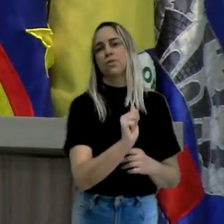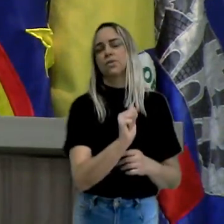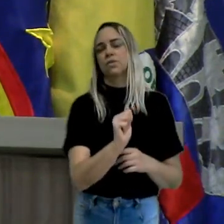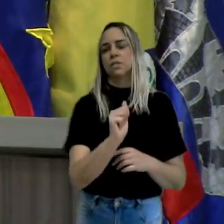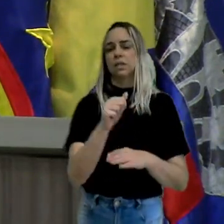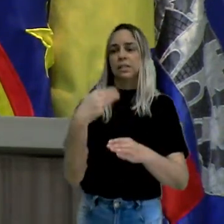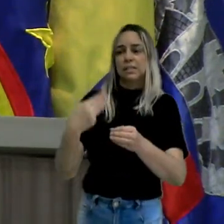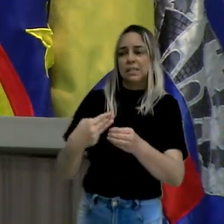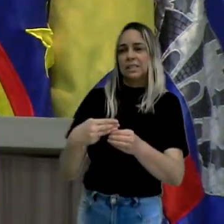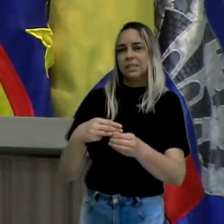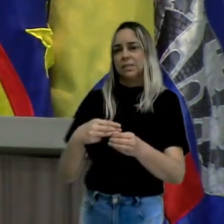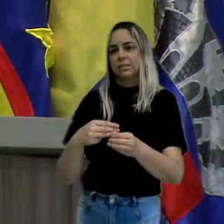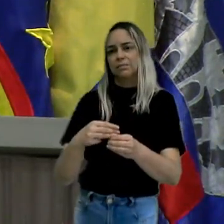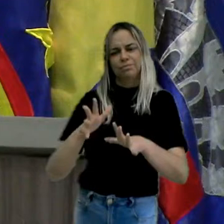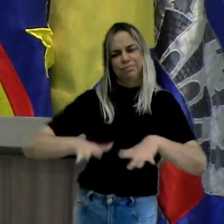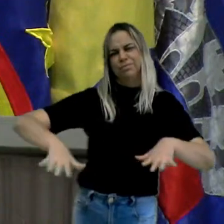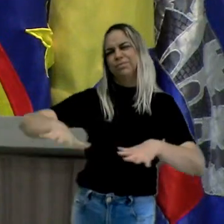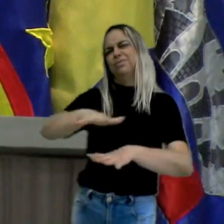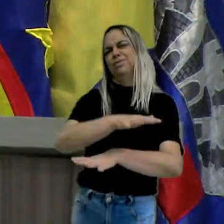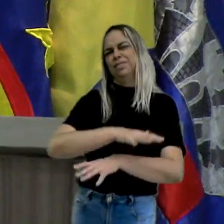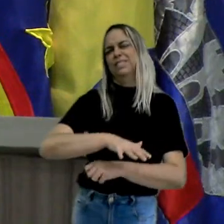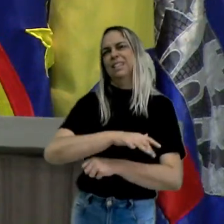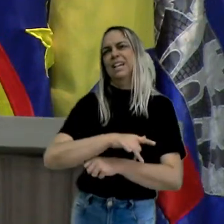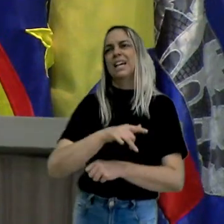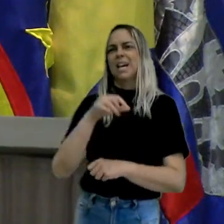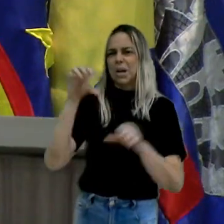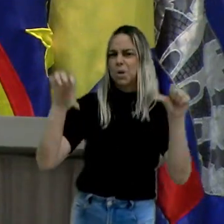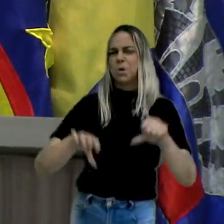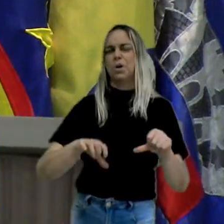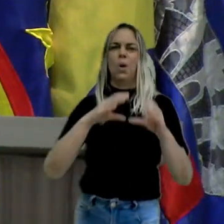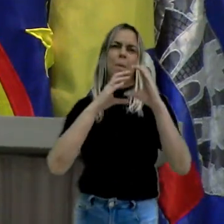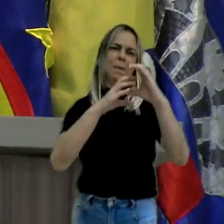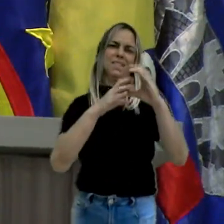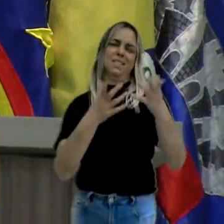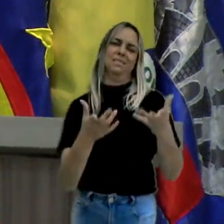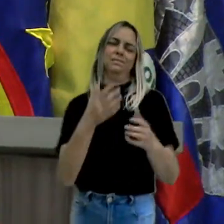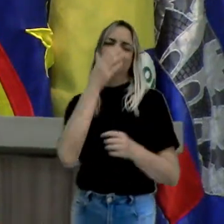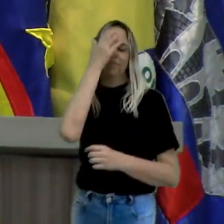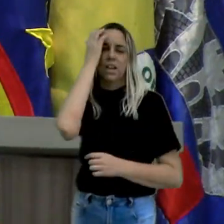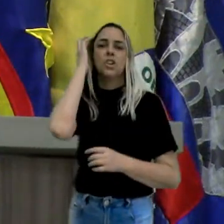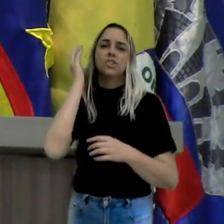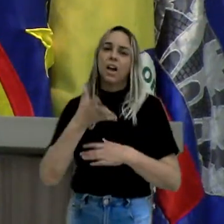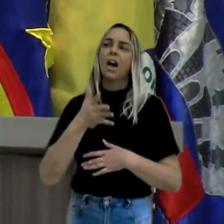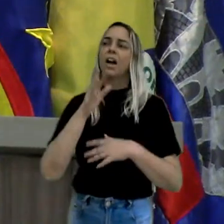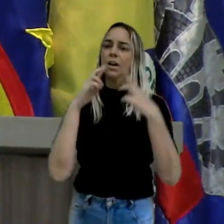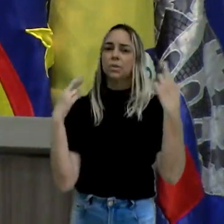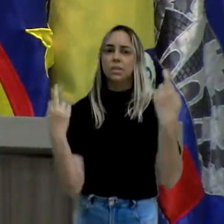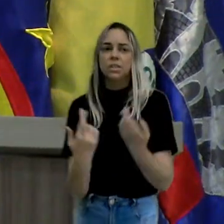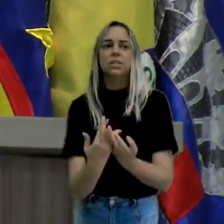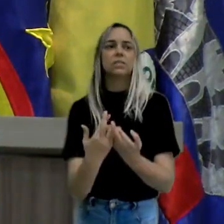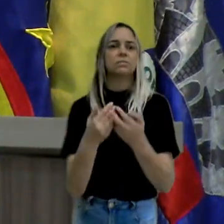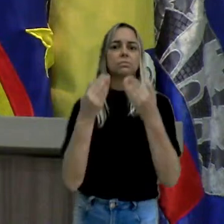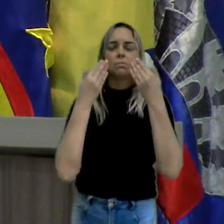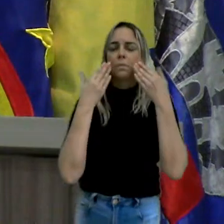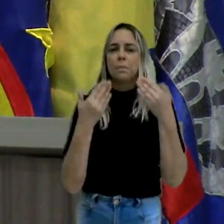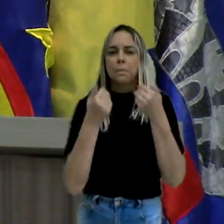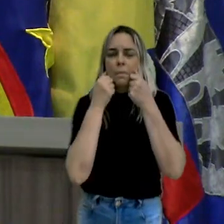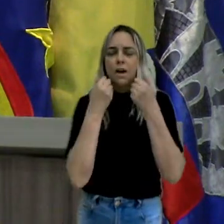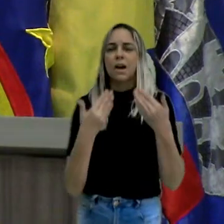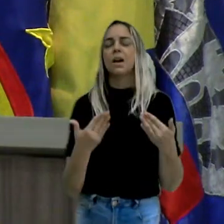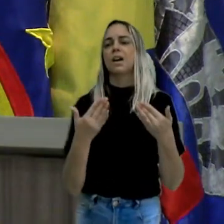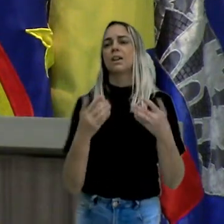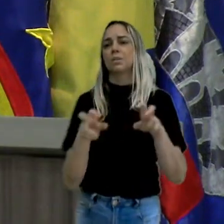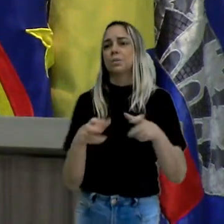caos essa Compesa. Já foi feita reunião, já foi feita aqui audiência pública, já foi para Recife